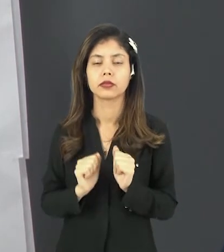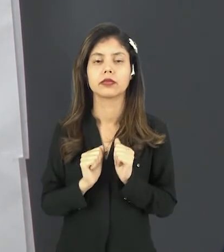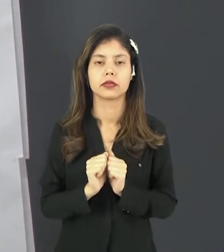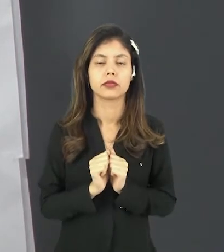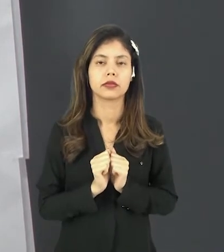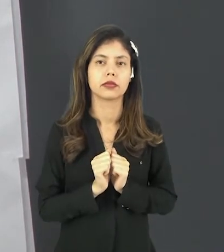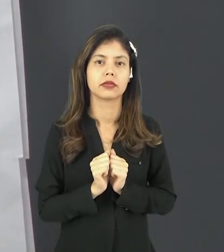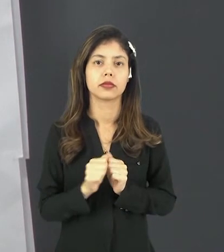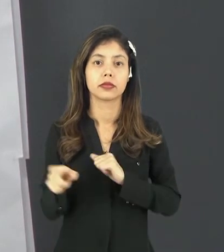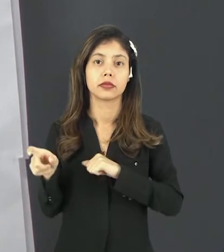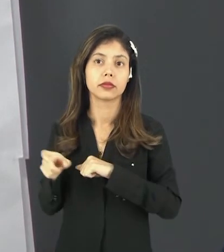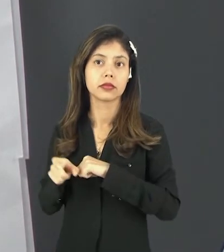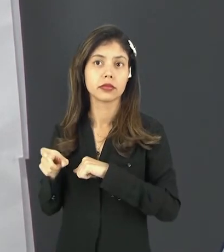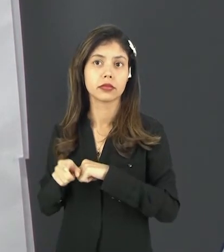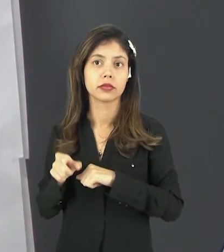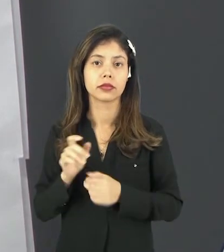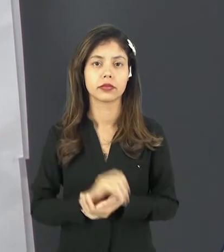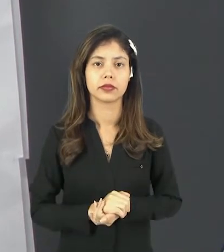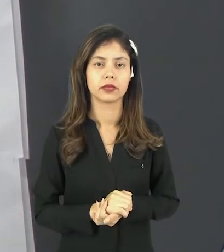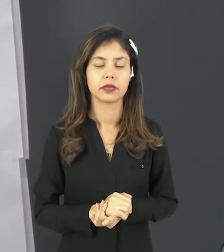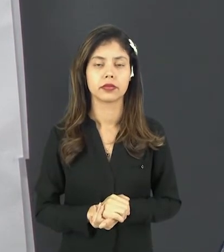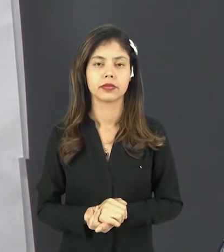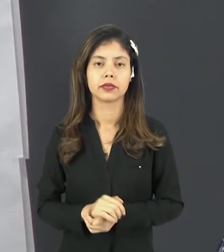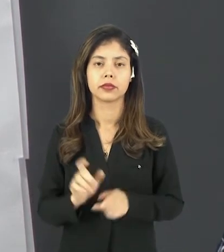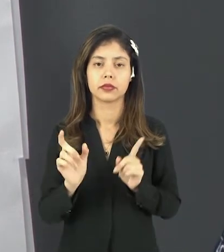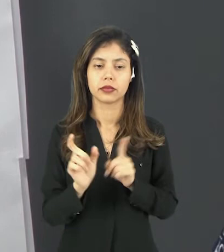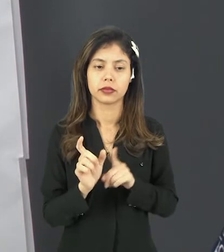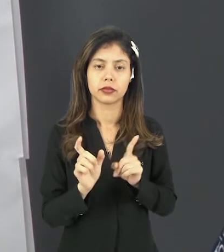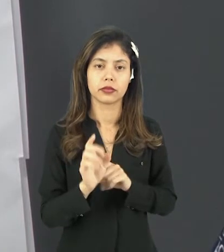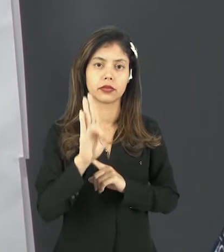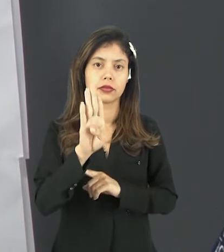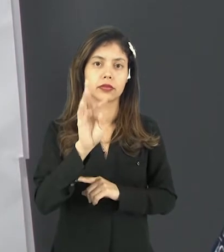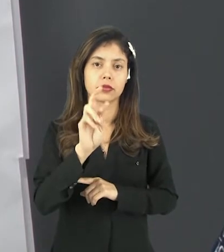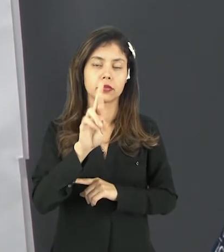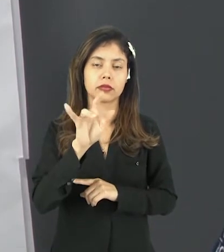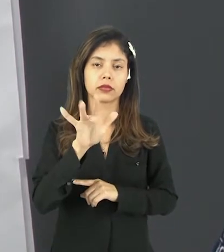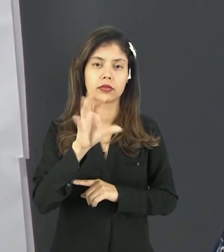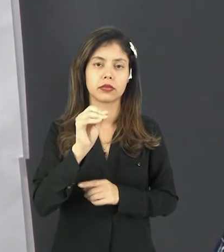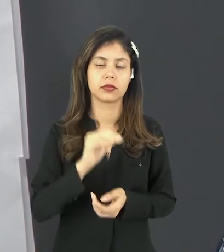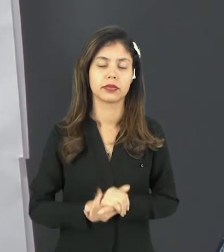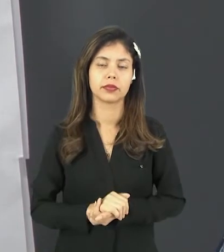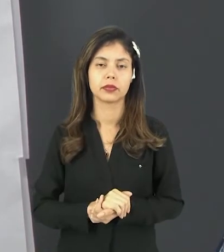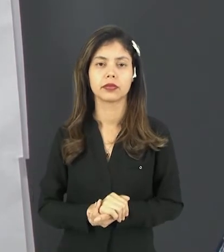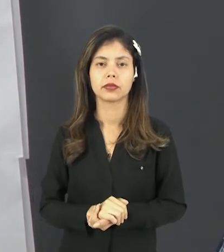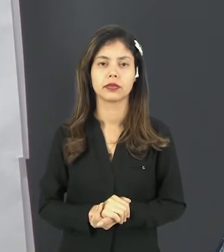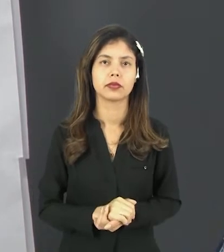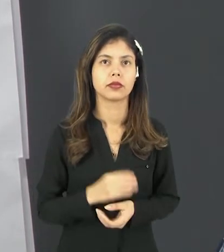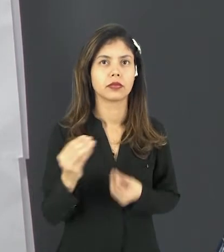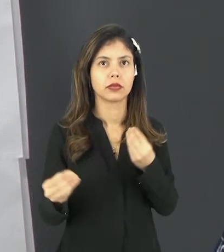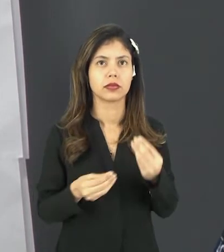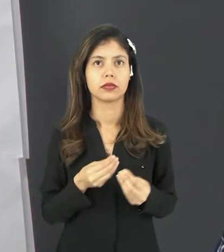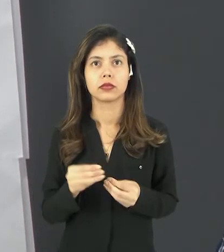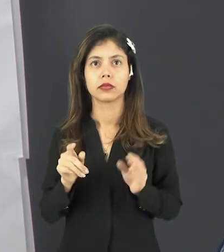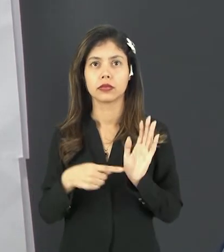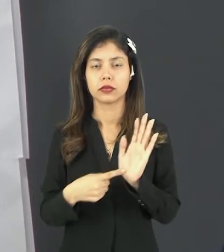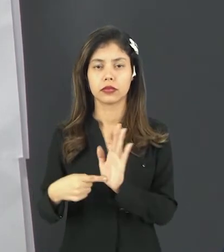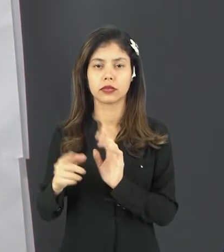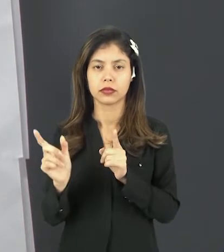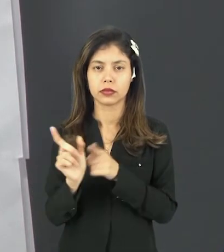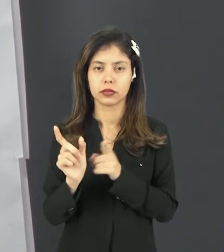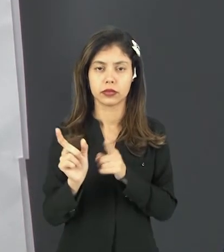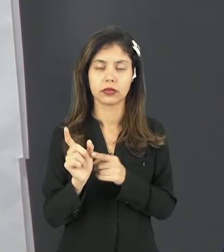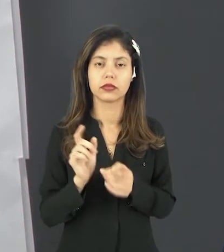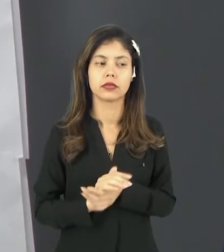um substantivo. A palavra brasileiro aqui. Ela pode ser um substantivo, como mostra aqui a palavra, ó, em